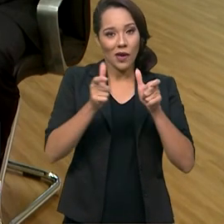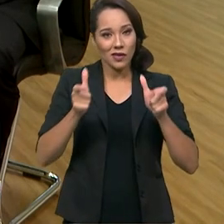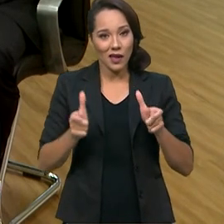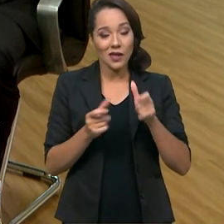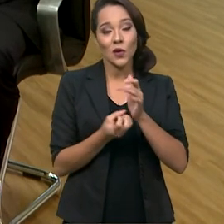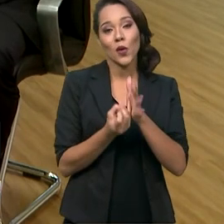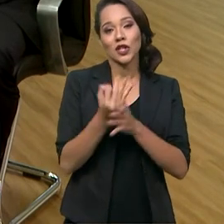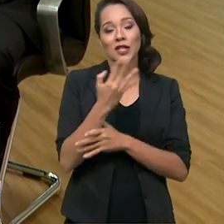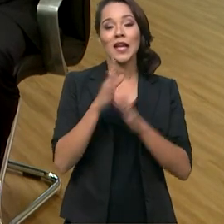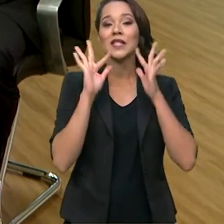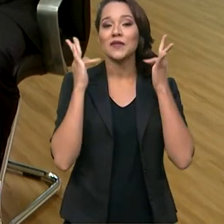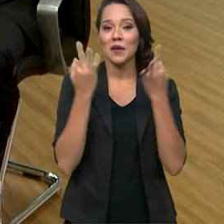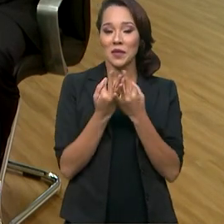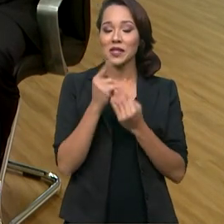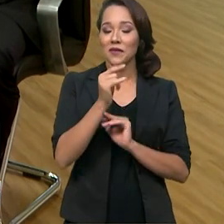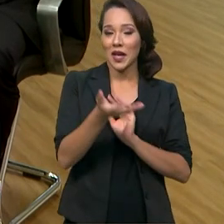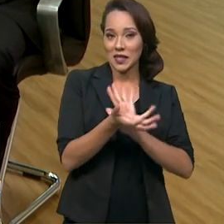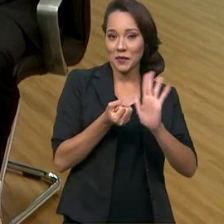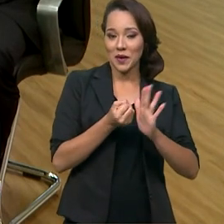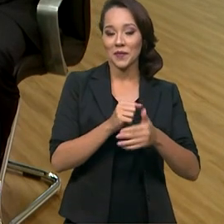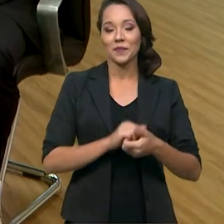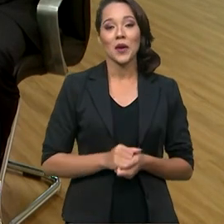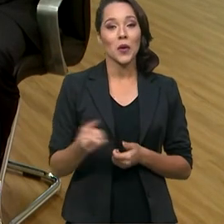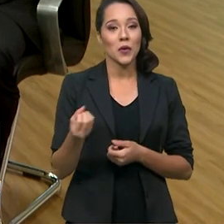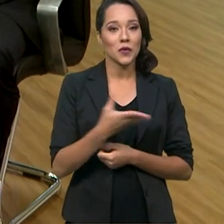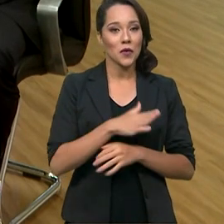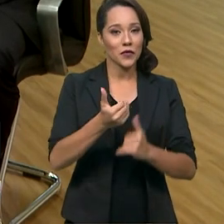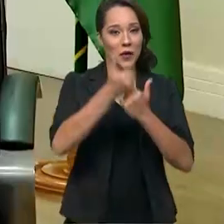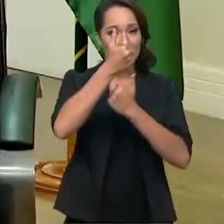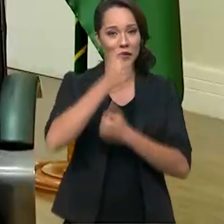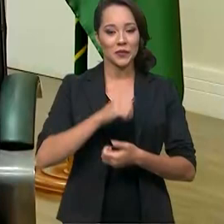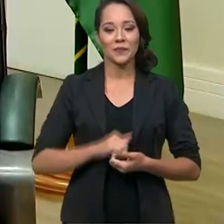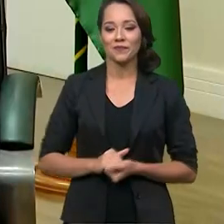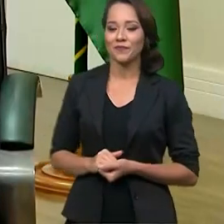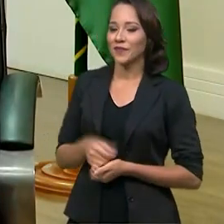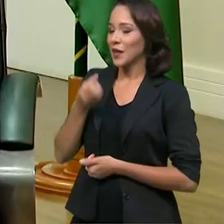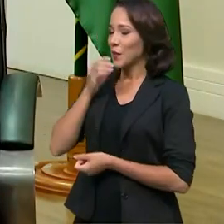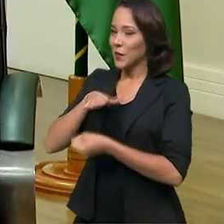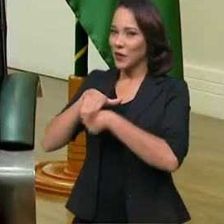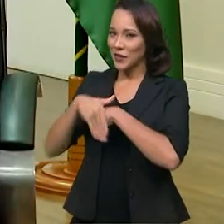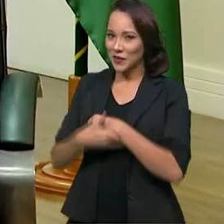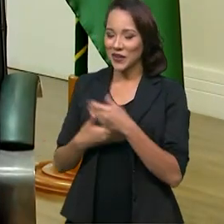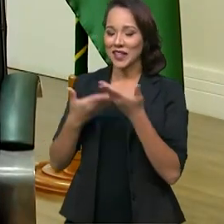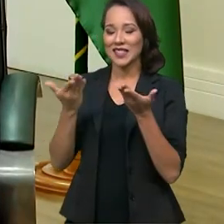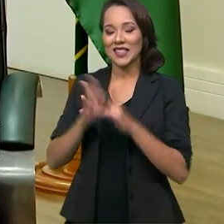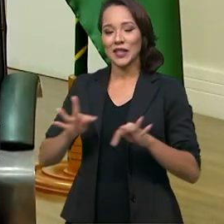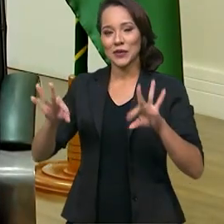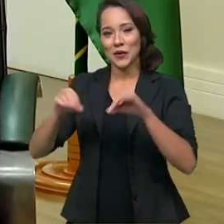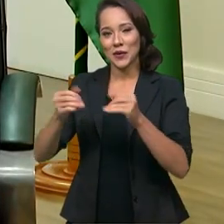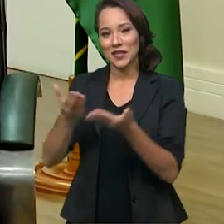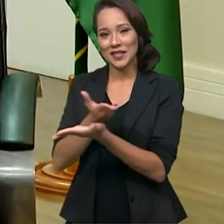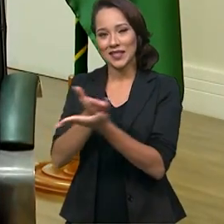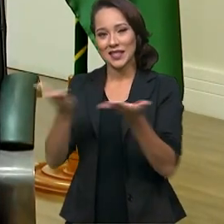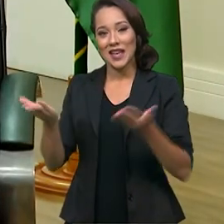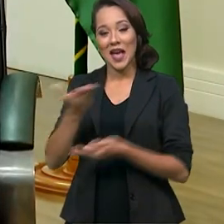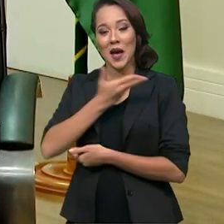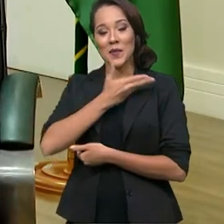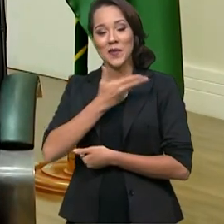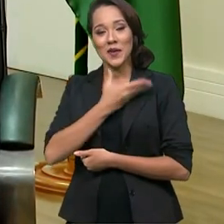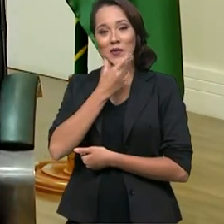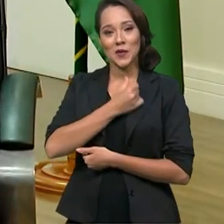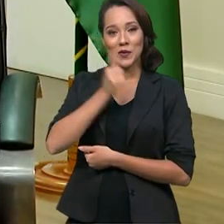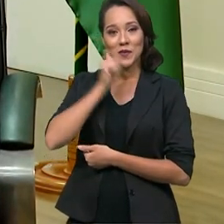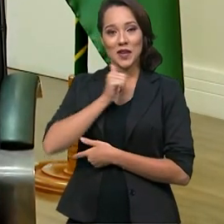essa quantidade de famílias que vão receber o novo auxílio. Boa noite, Mariana. Boa noite a todas as queridas amigas e